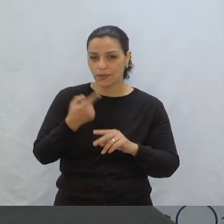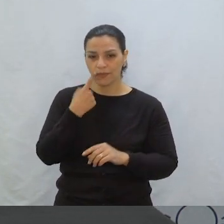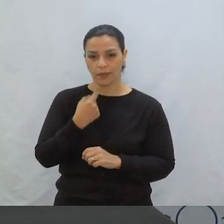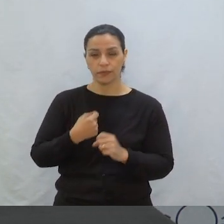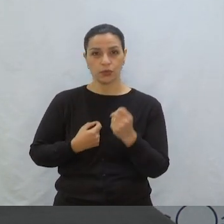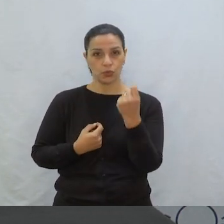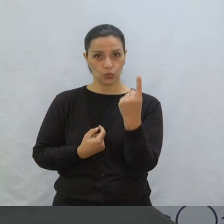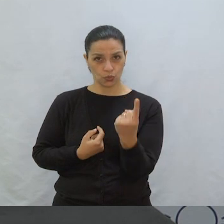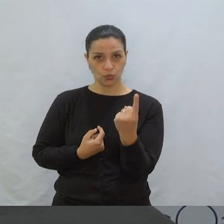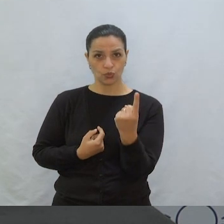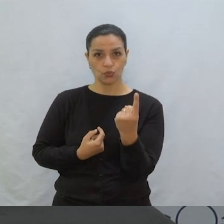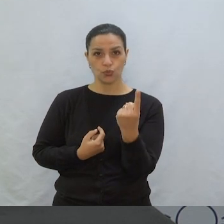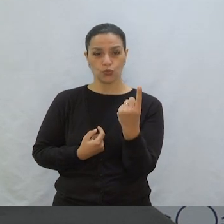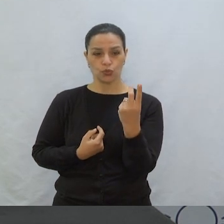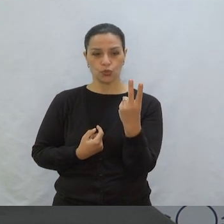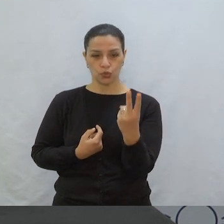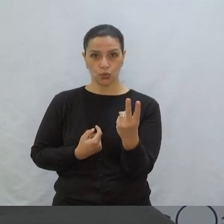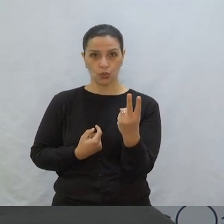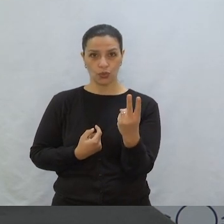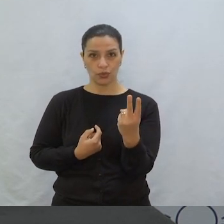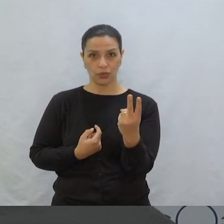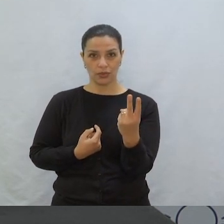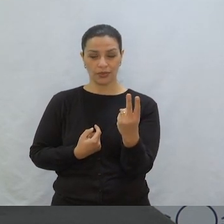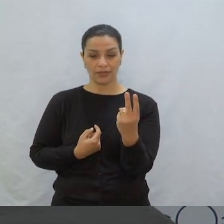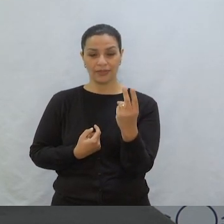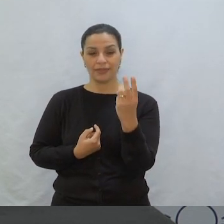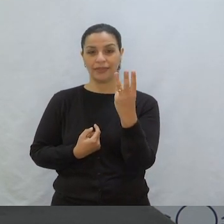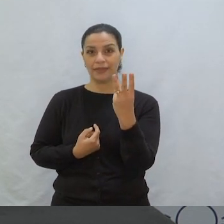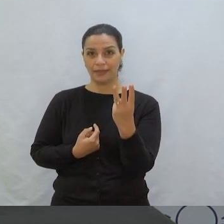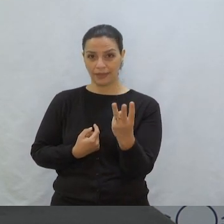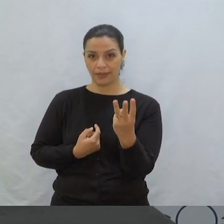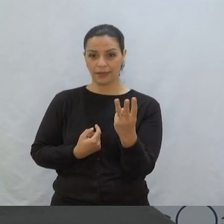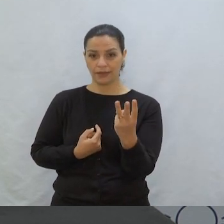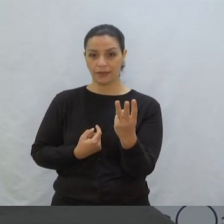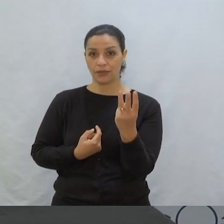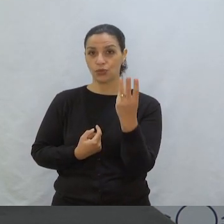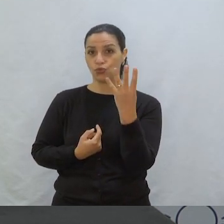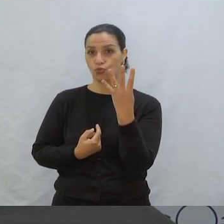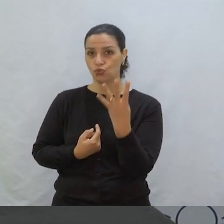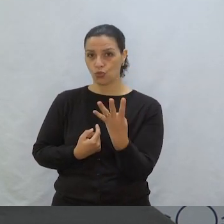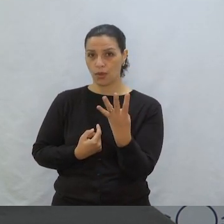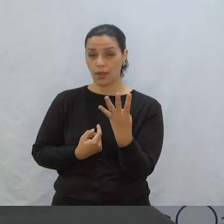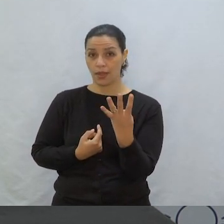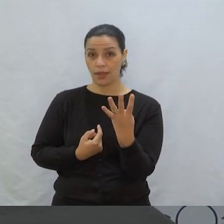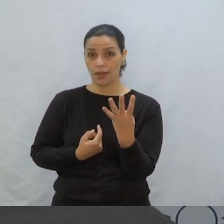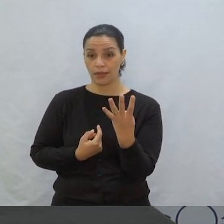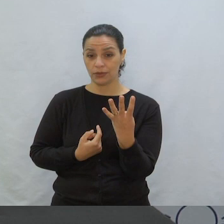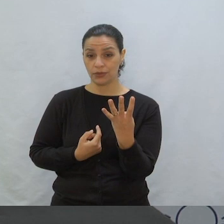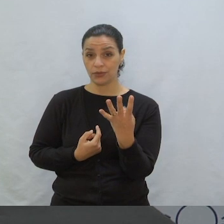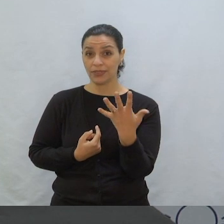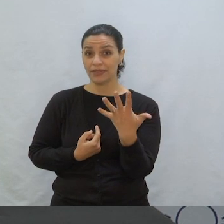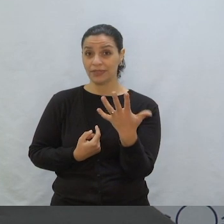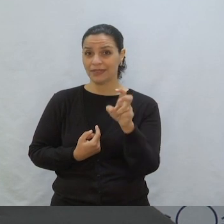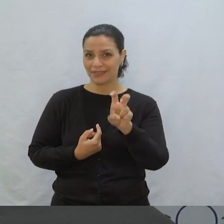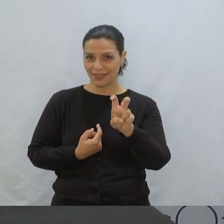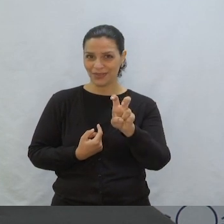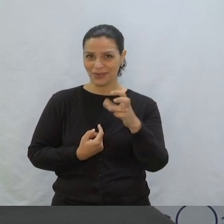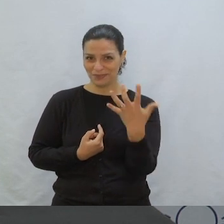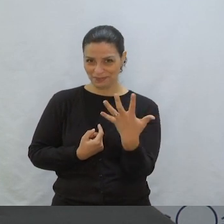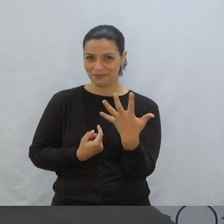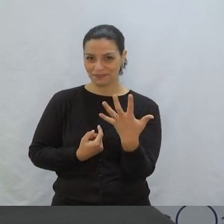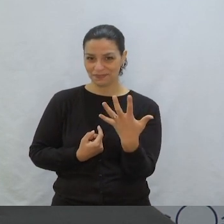juntos. Olha lá. 1, 2, 3,